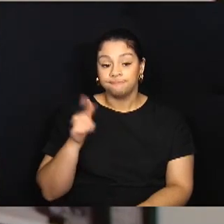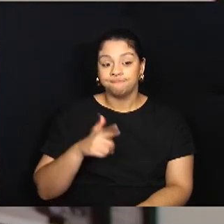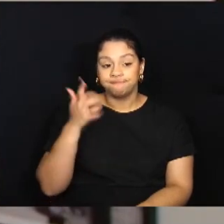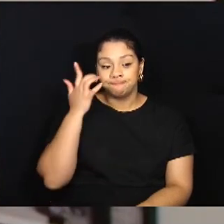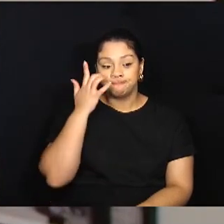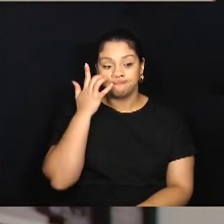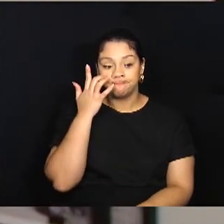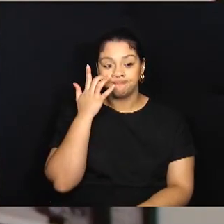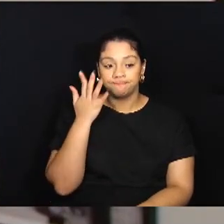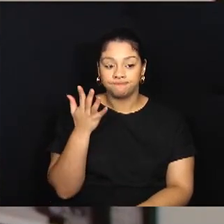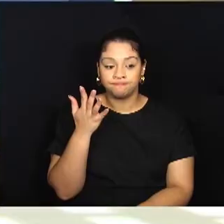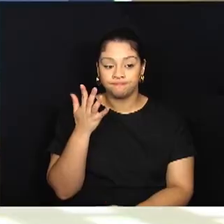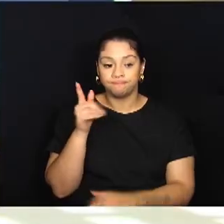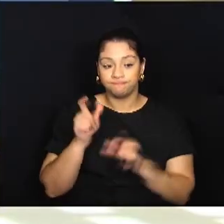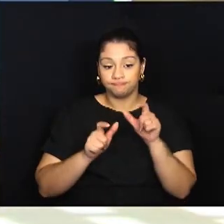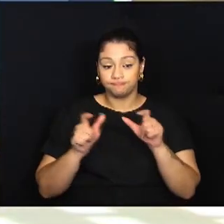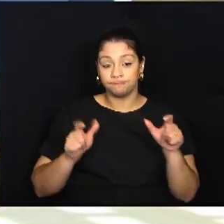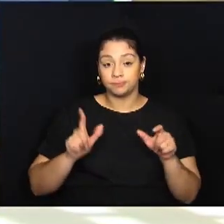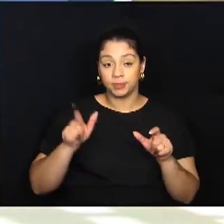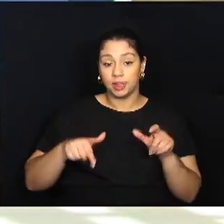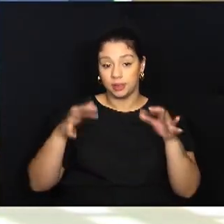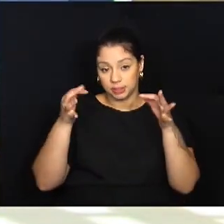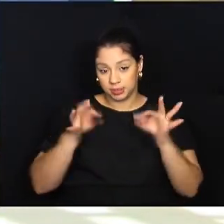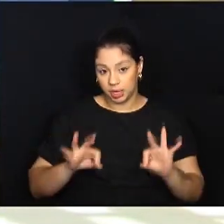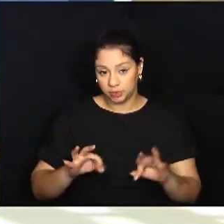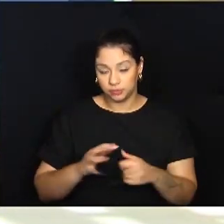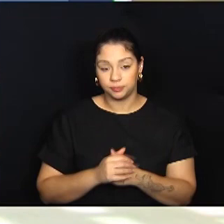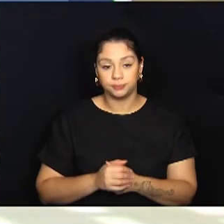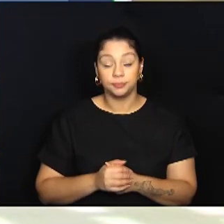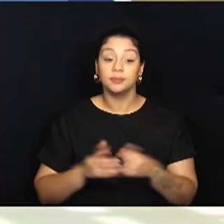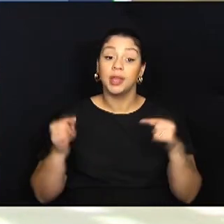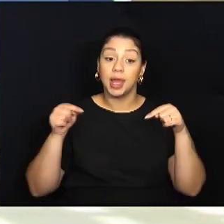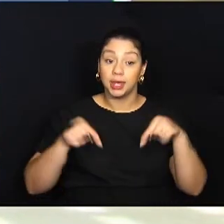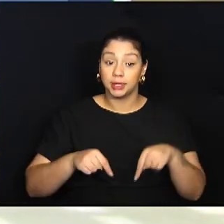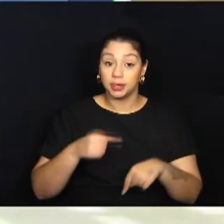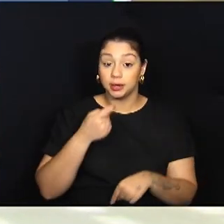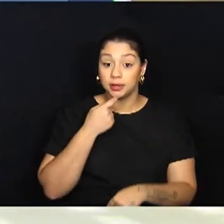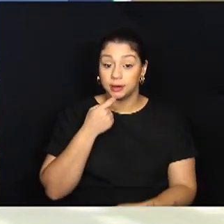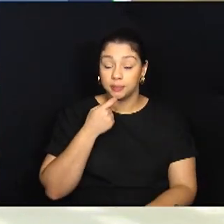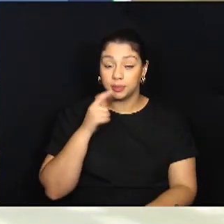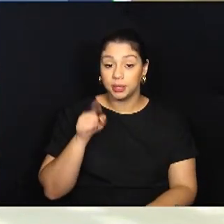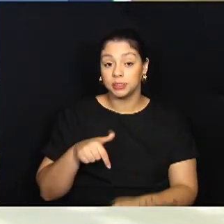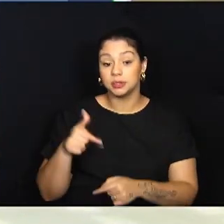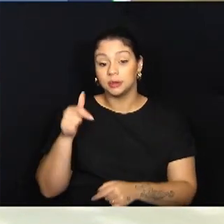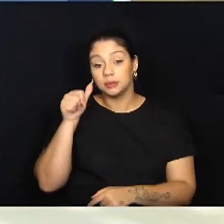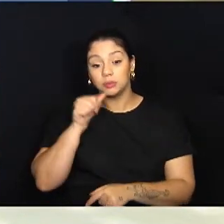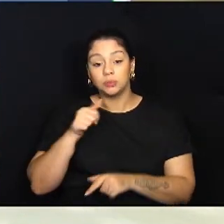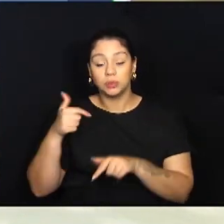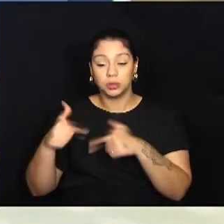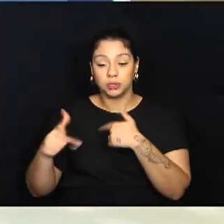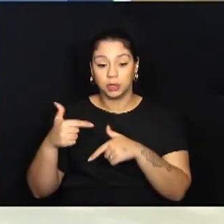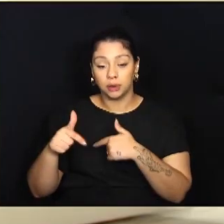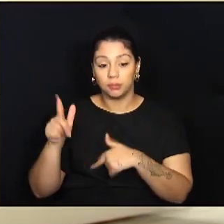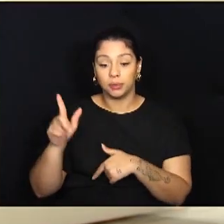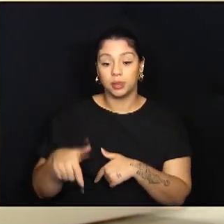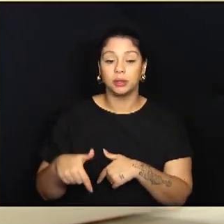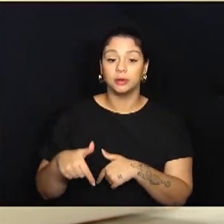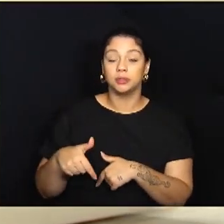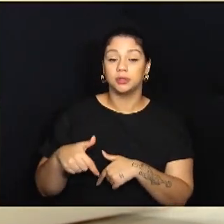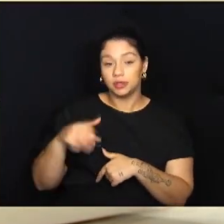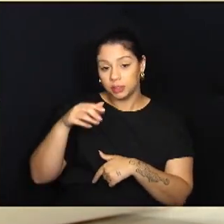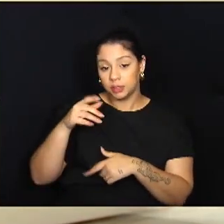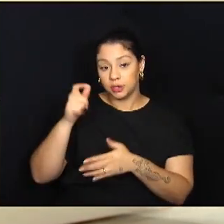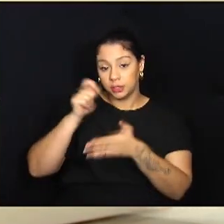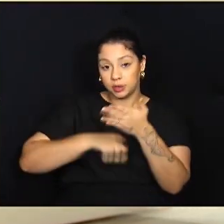facilidade para quem é honesto. Aqui em Campinas, Rachila Macedo trabalha como assessora em cidadania italiana